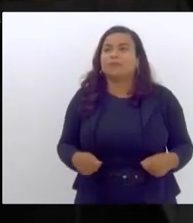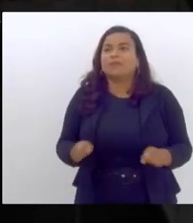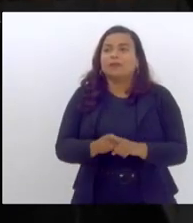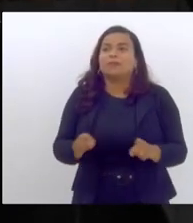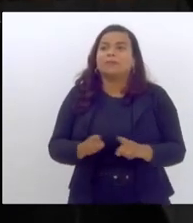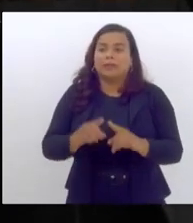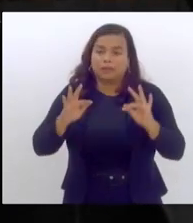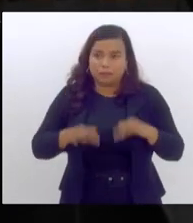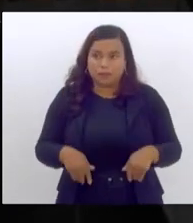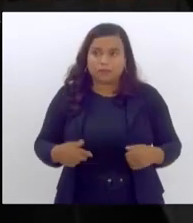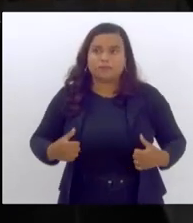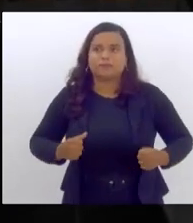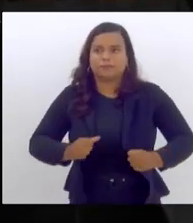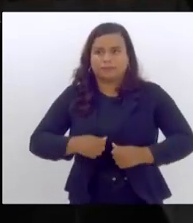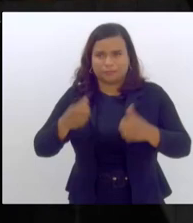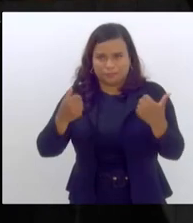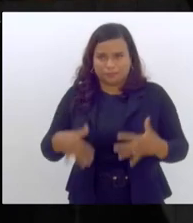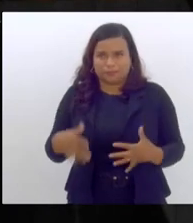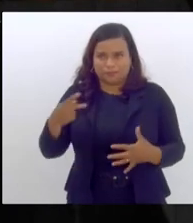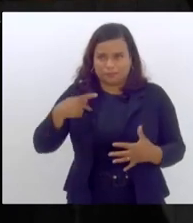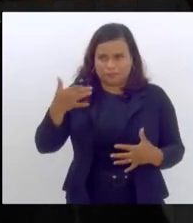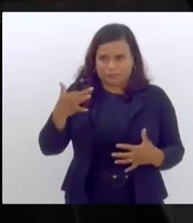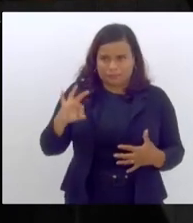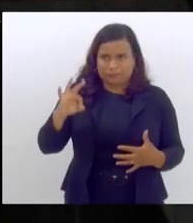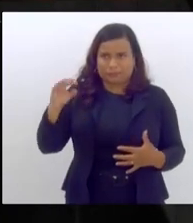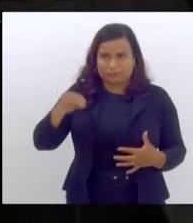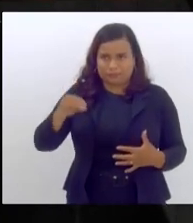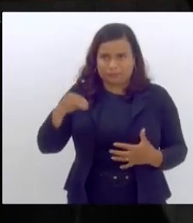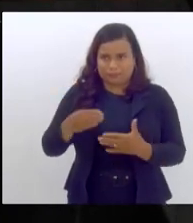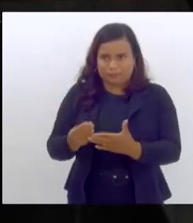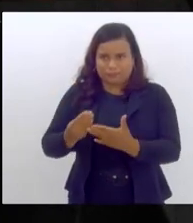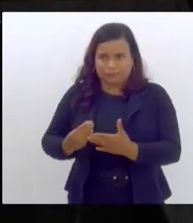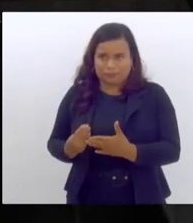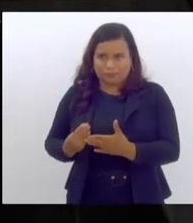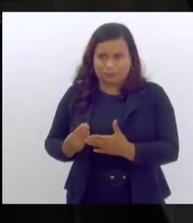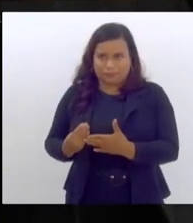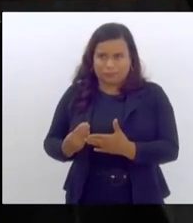terminar, senhora presidente, nos 10 minutos que me é facultado,